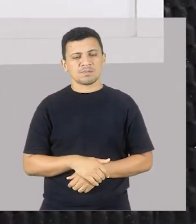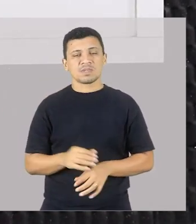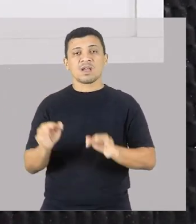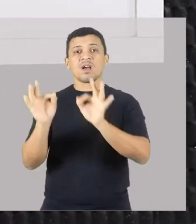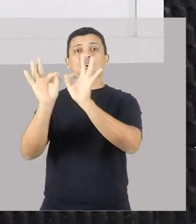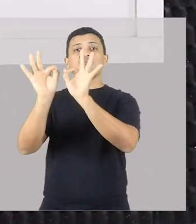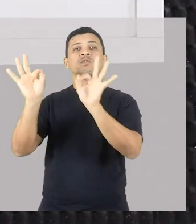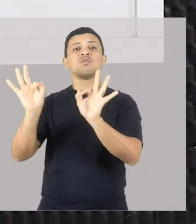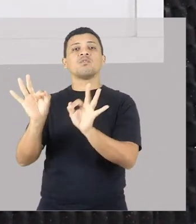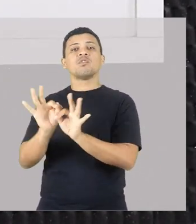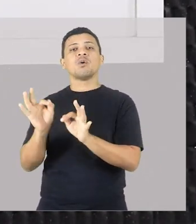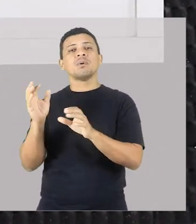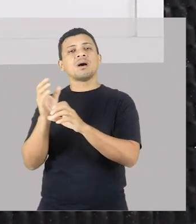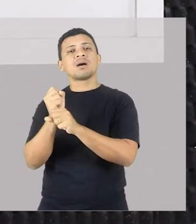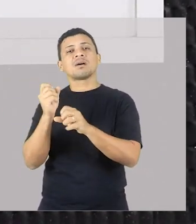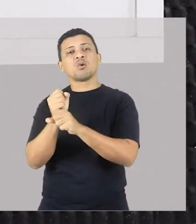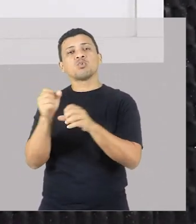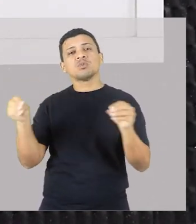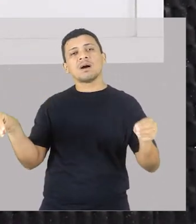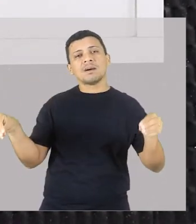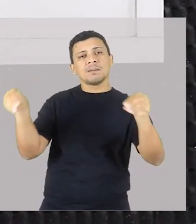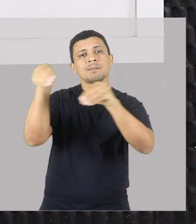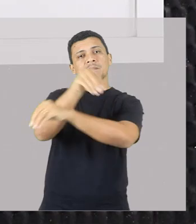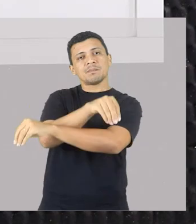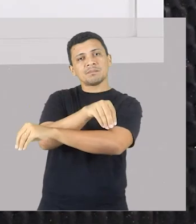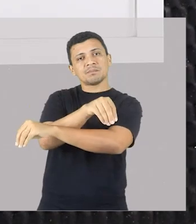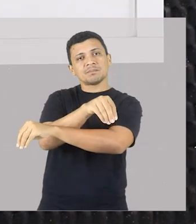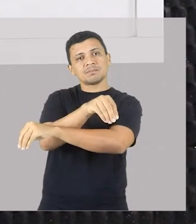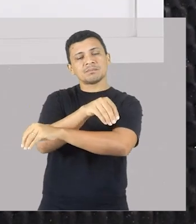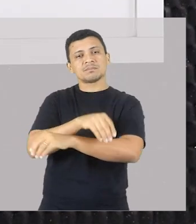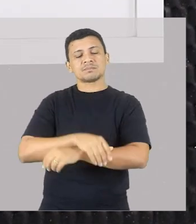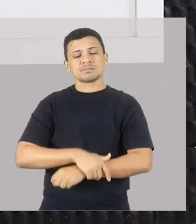para calcular a permutação